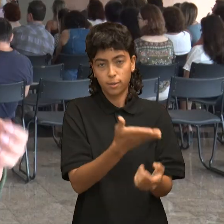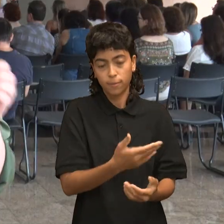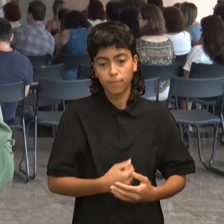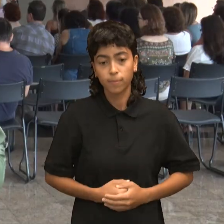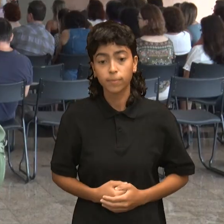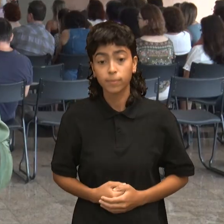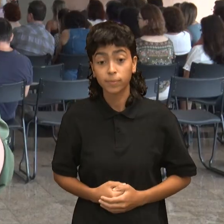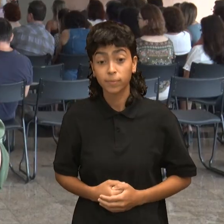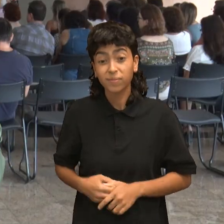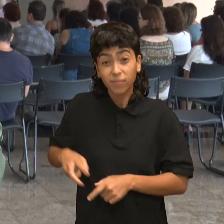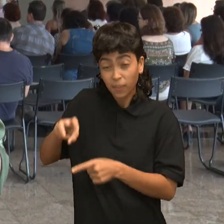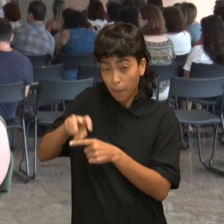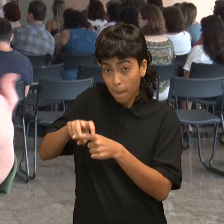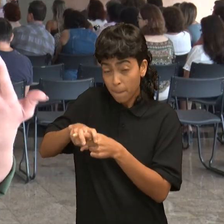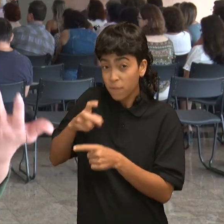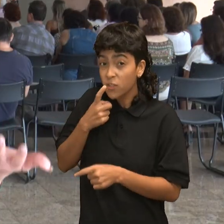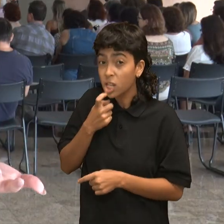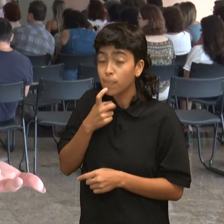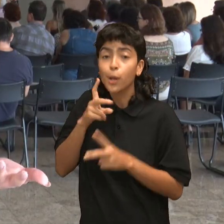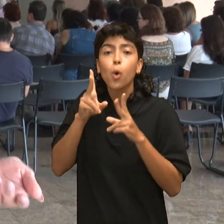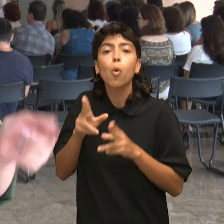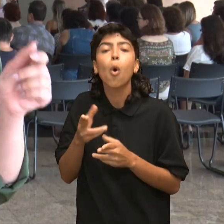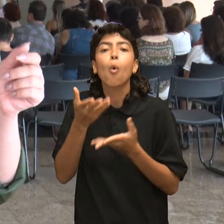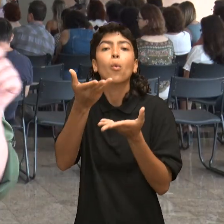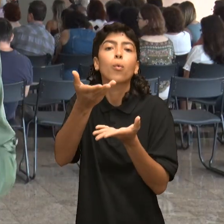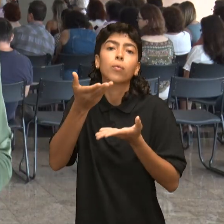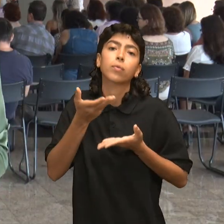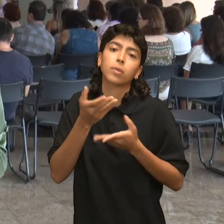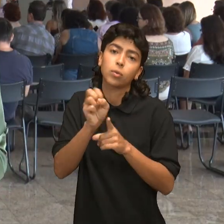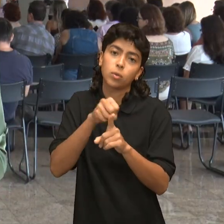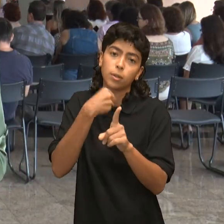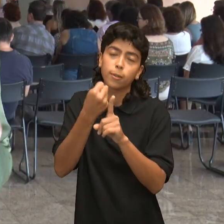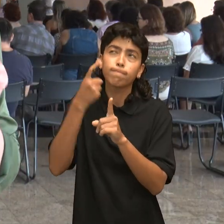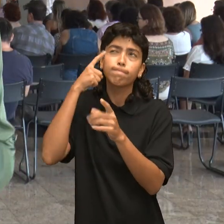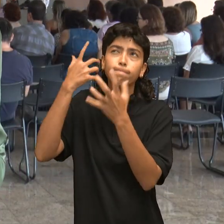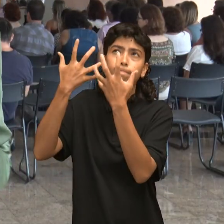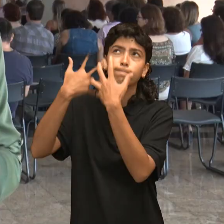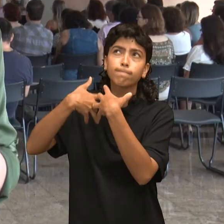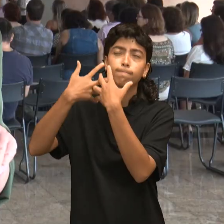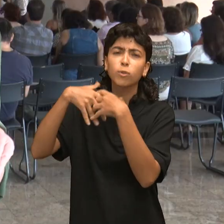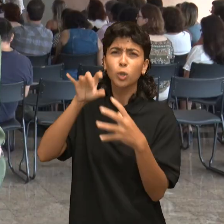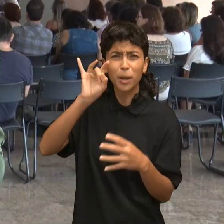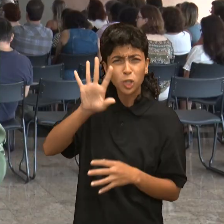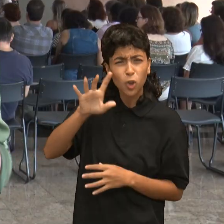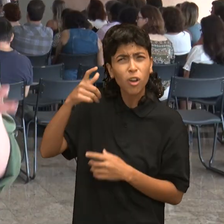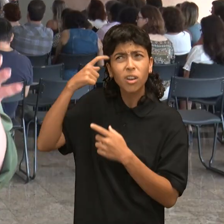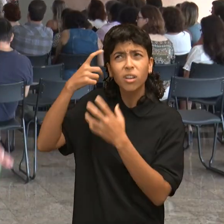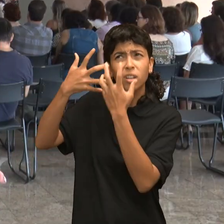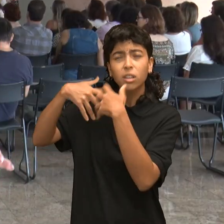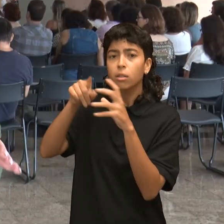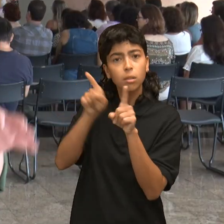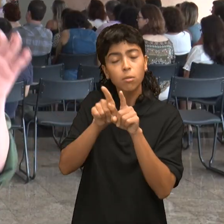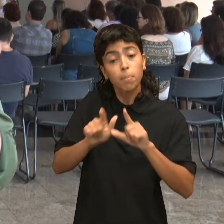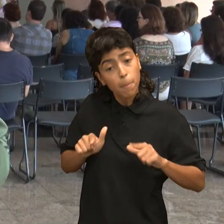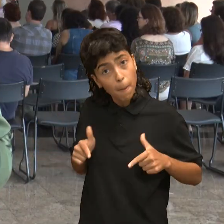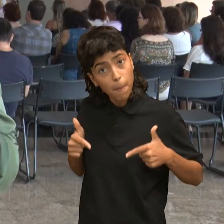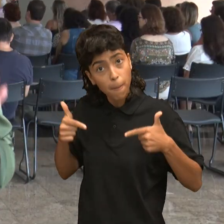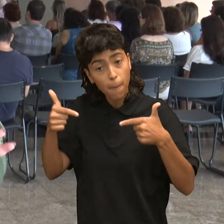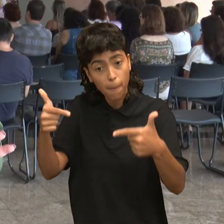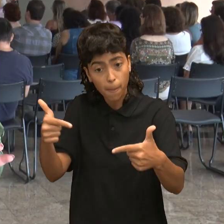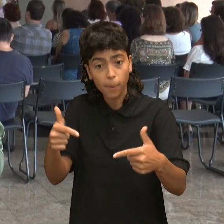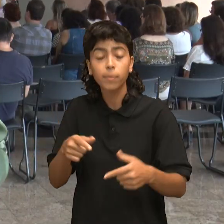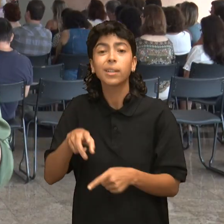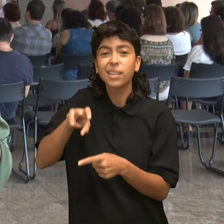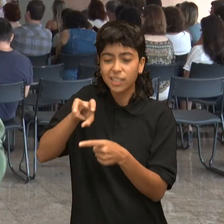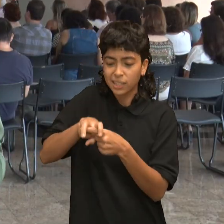Vermelho é um convite à sociedade para a reflexão, mas principalmente para a ação, que é urgente. Cada banco exibe os